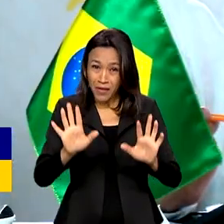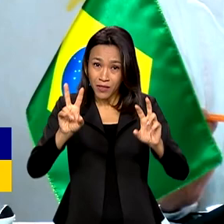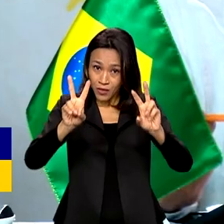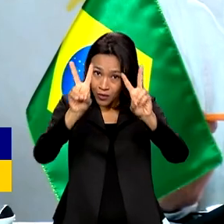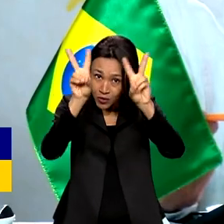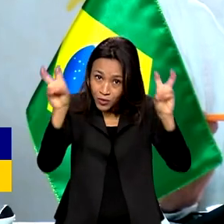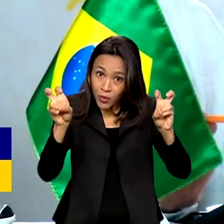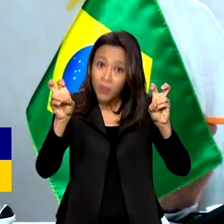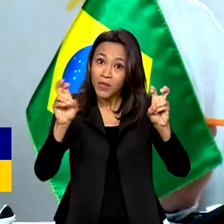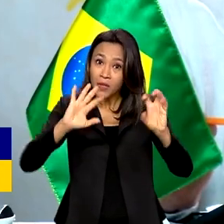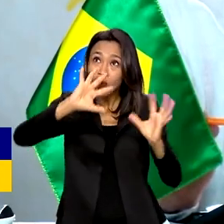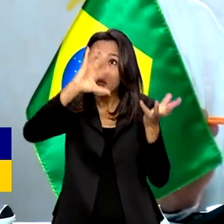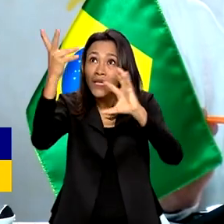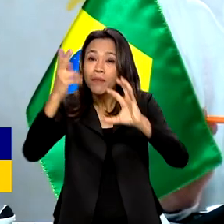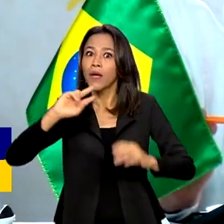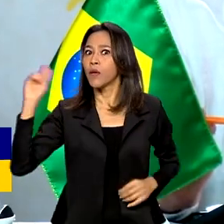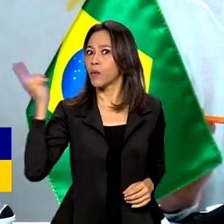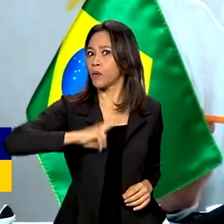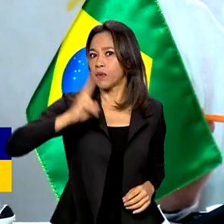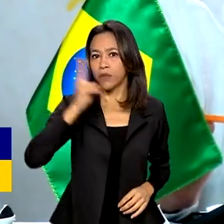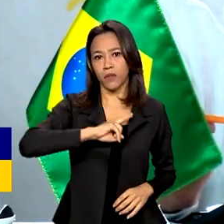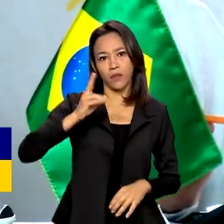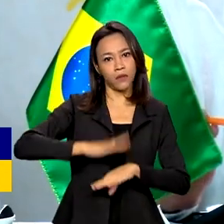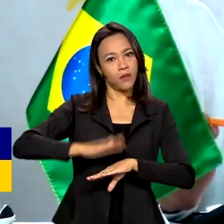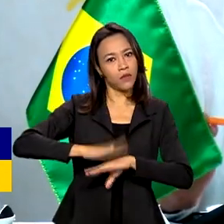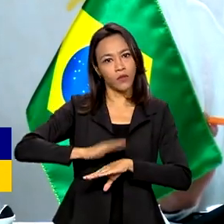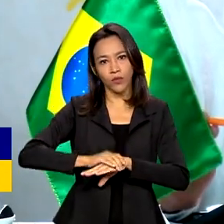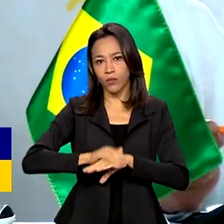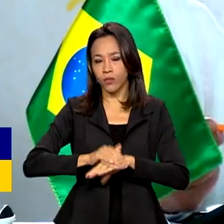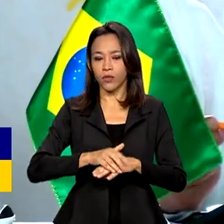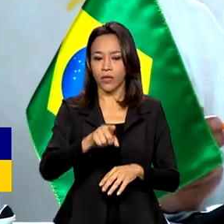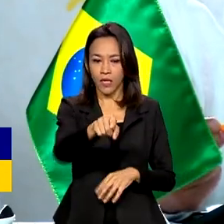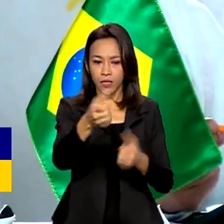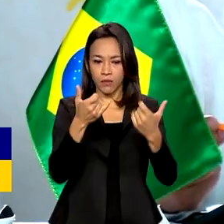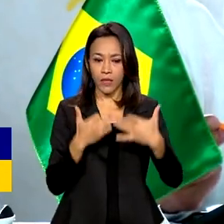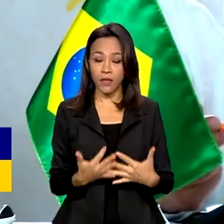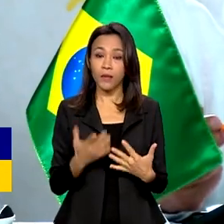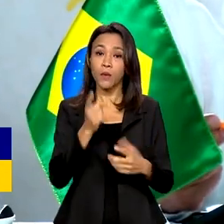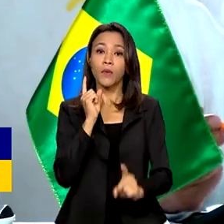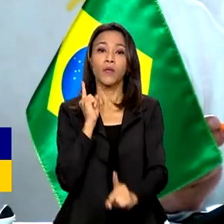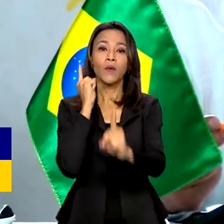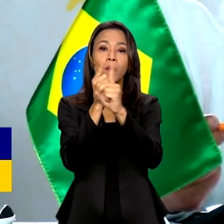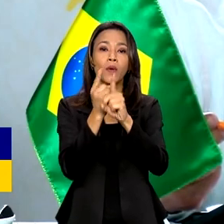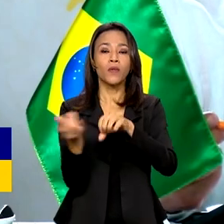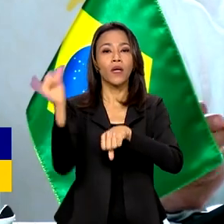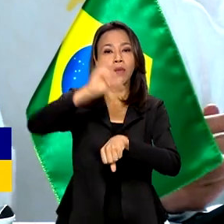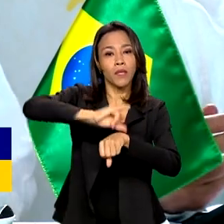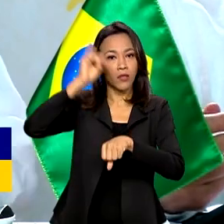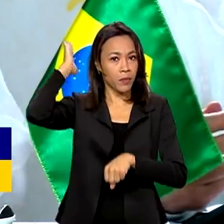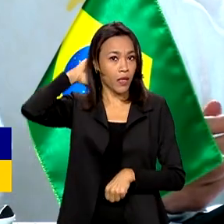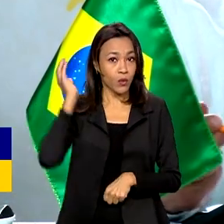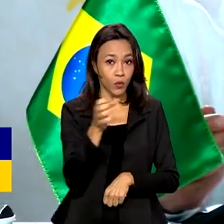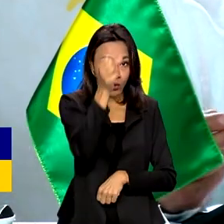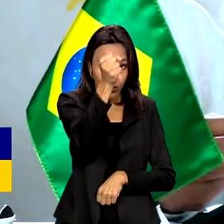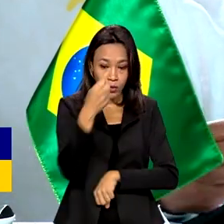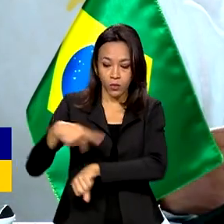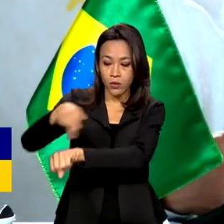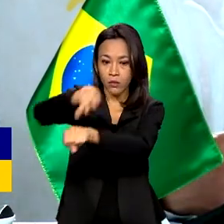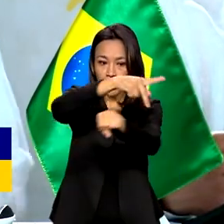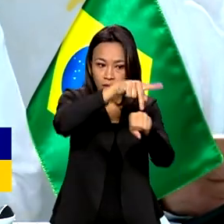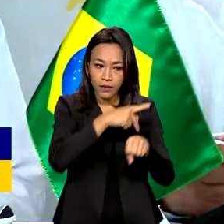exige urgência. A cúpula de Belém será uma plataforma para que os oito países